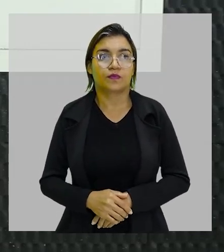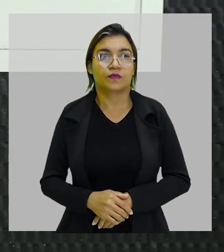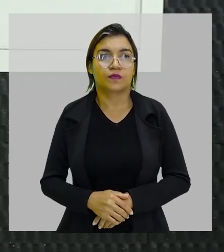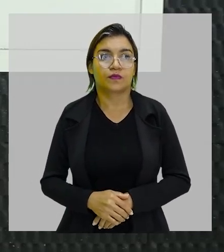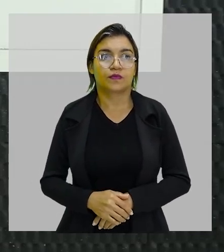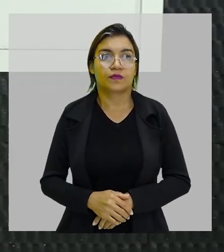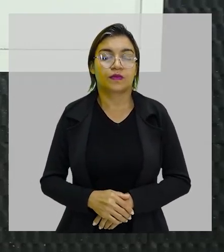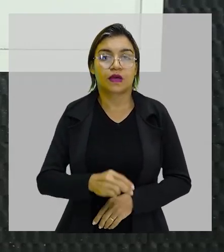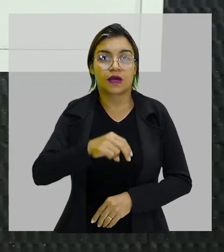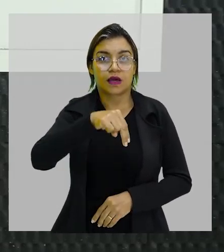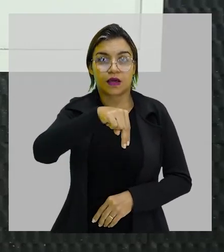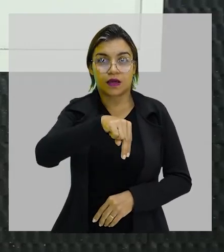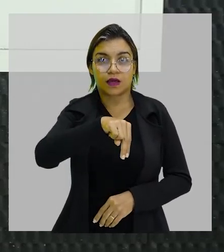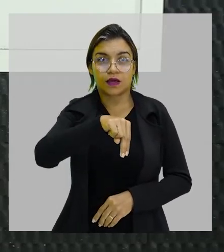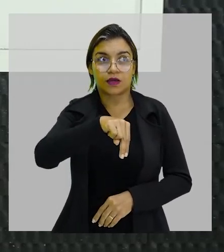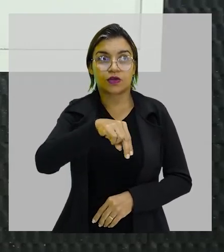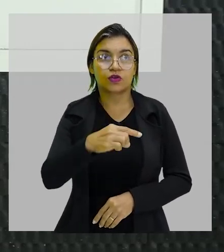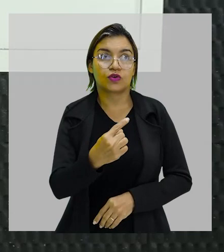N1